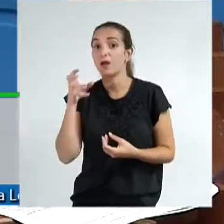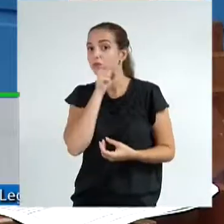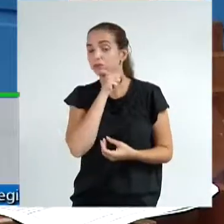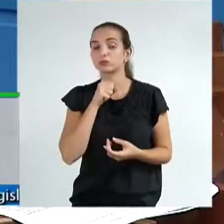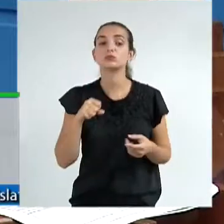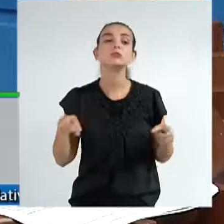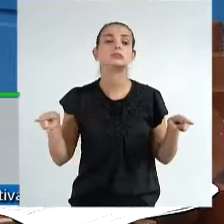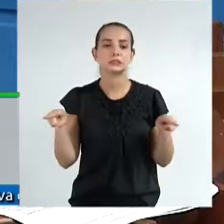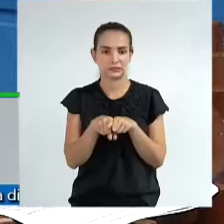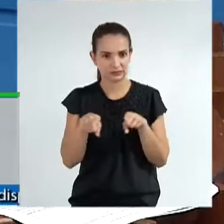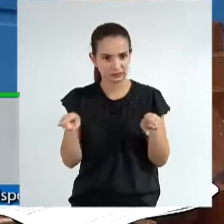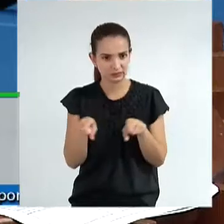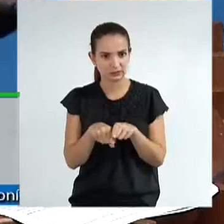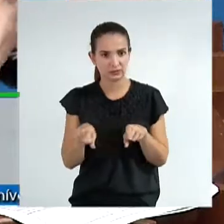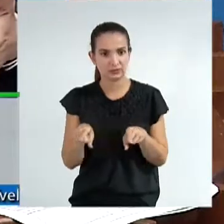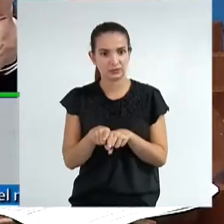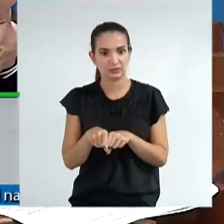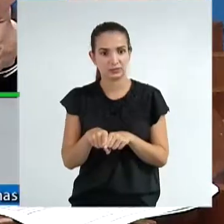bastante